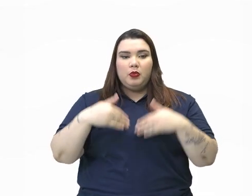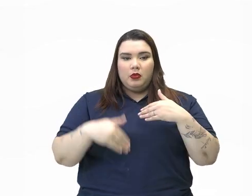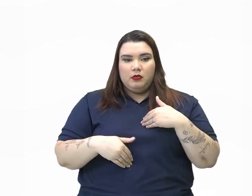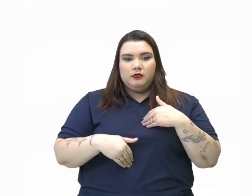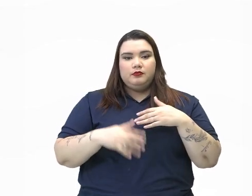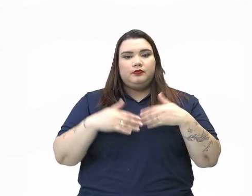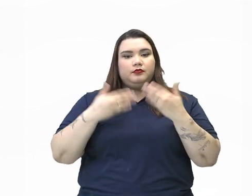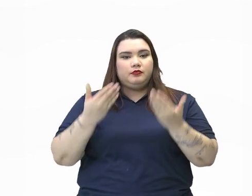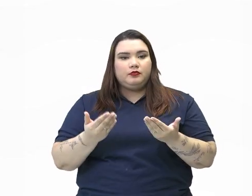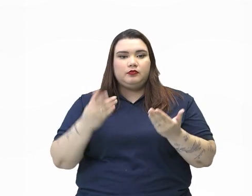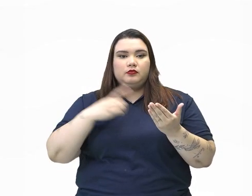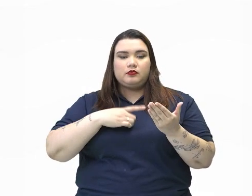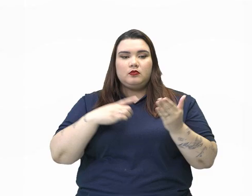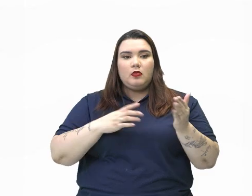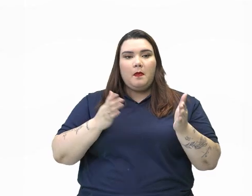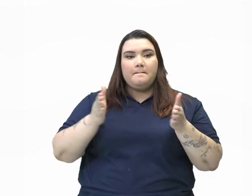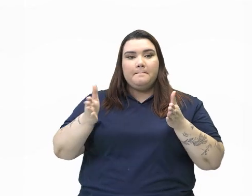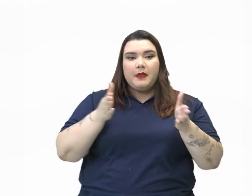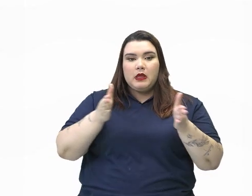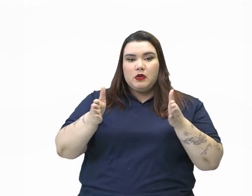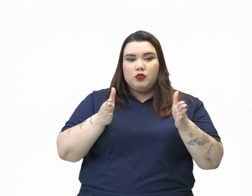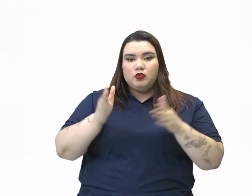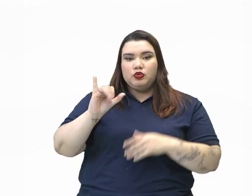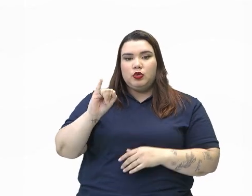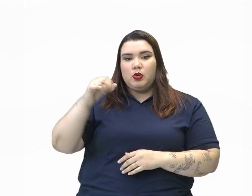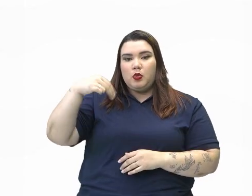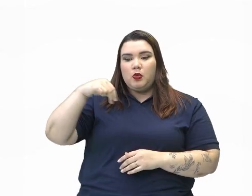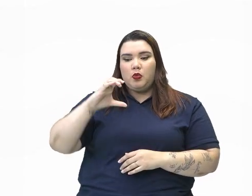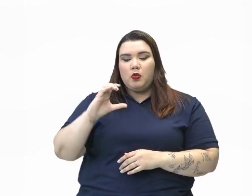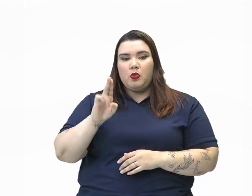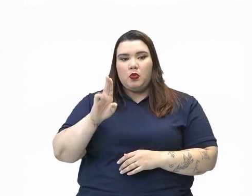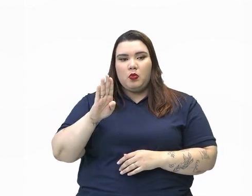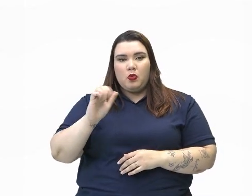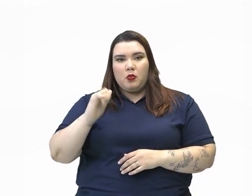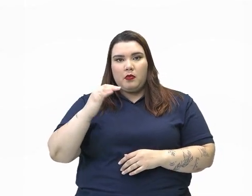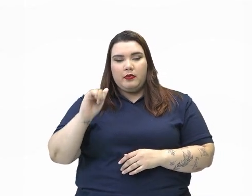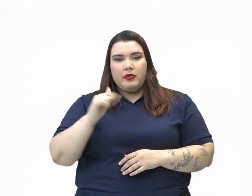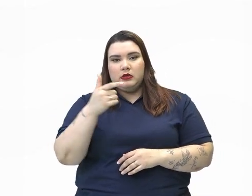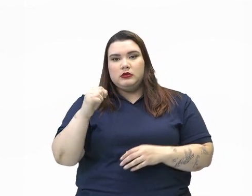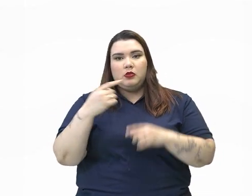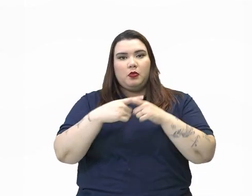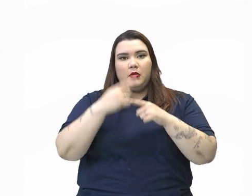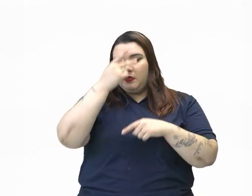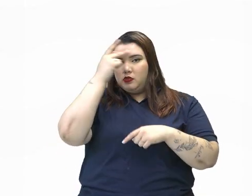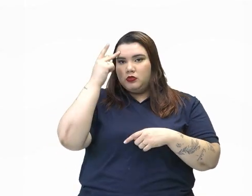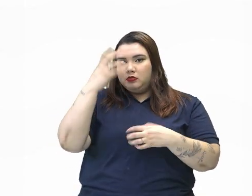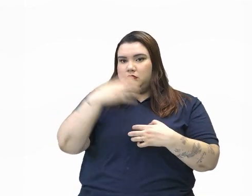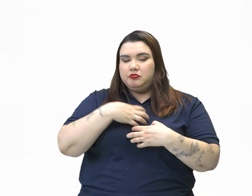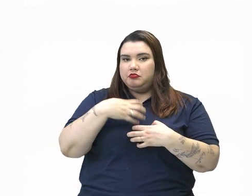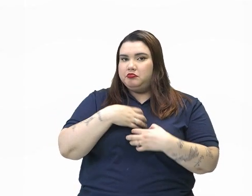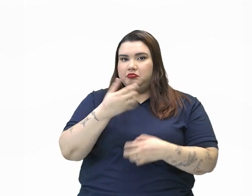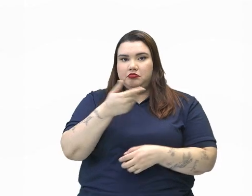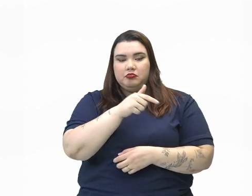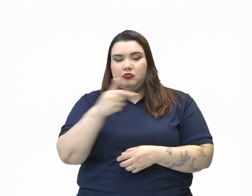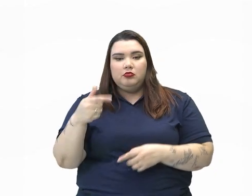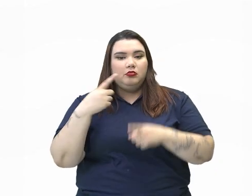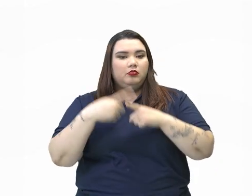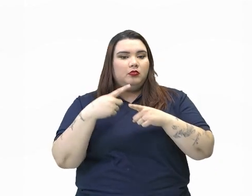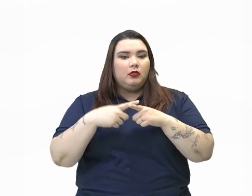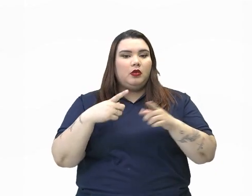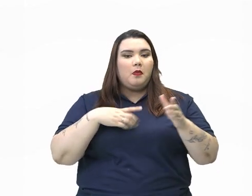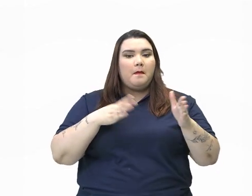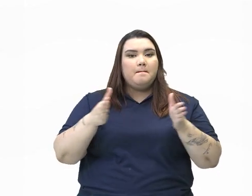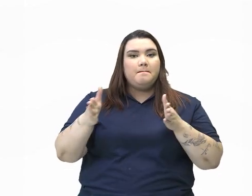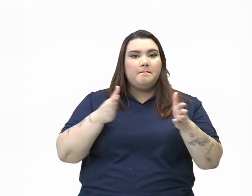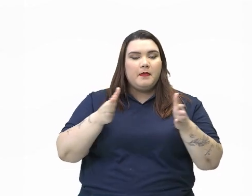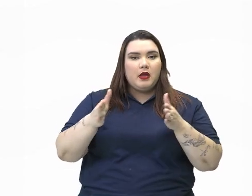vê que ele tem um período de incubação, tá? Muitas vezes a pessoa não percebe que ela está com a doença, porque existe ali um